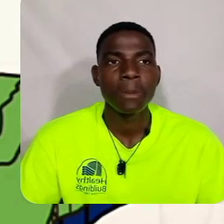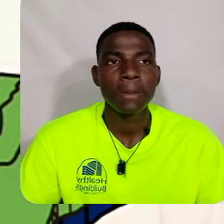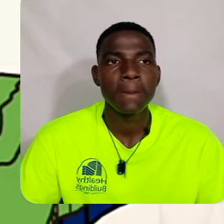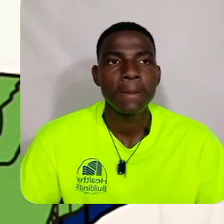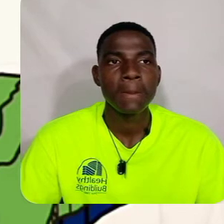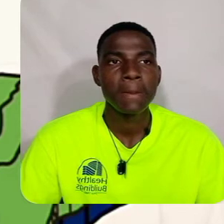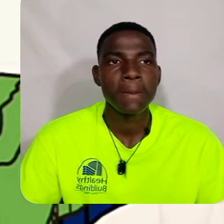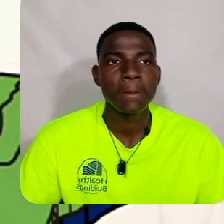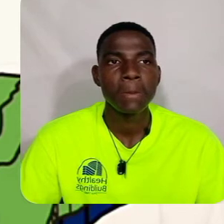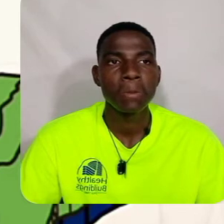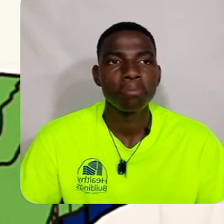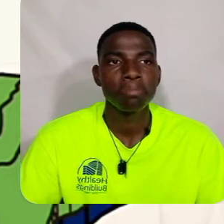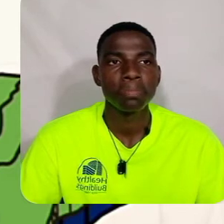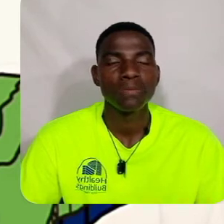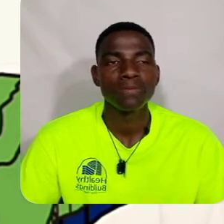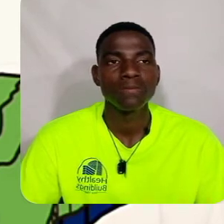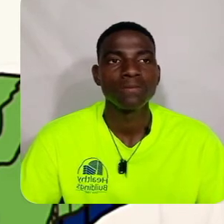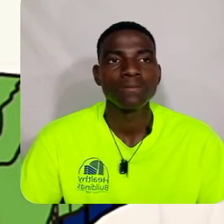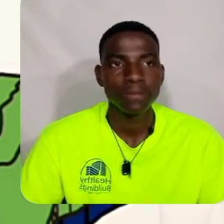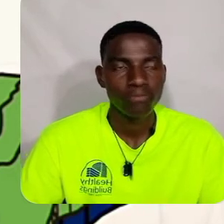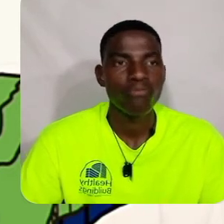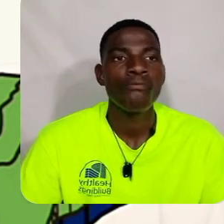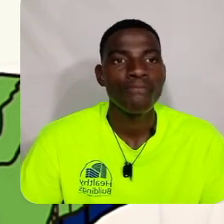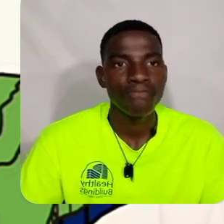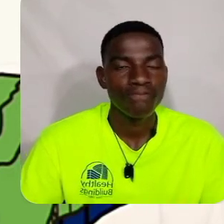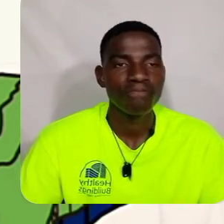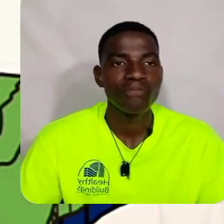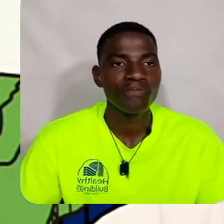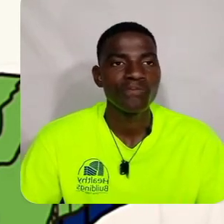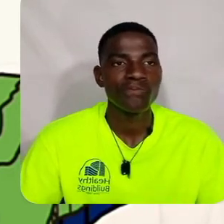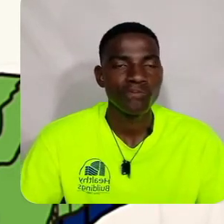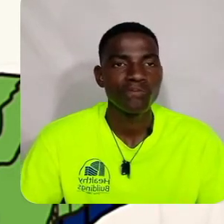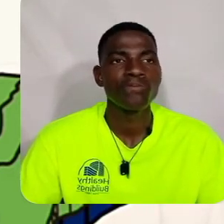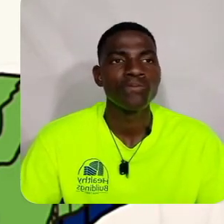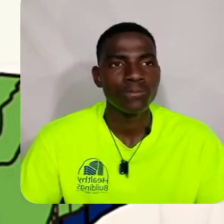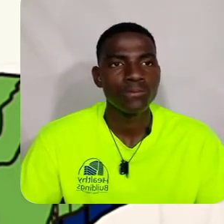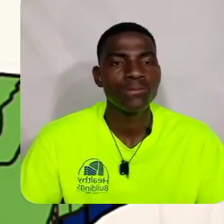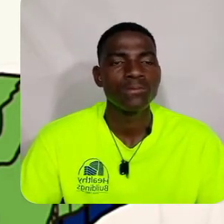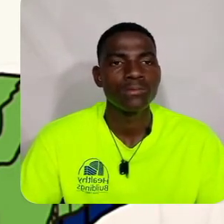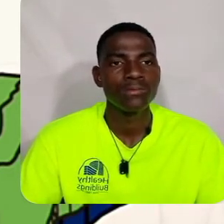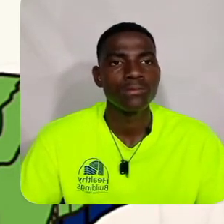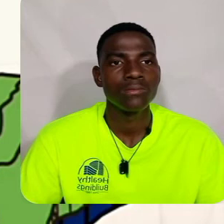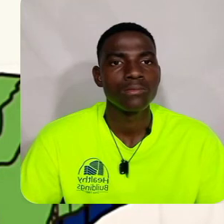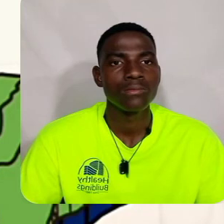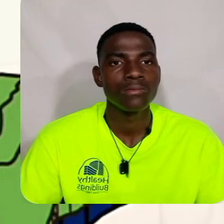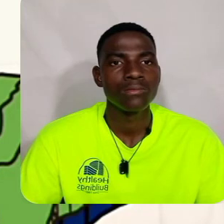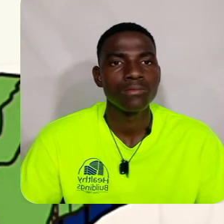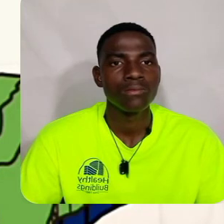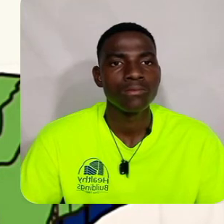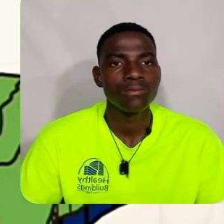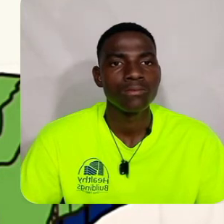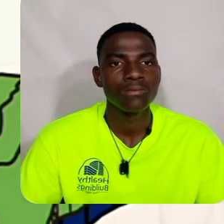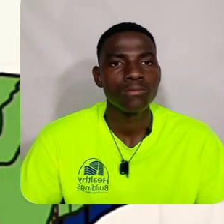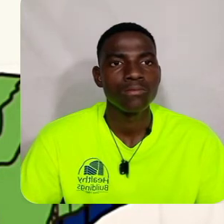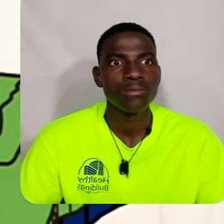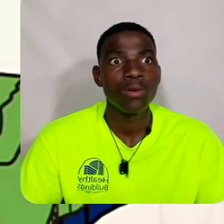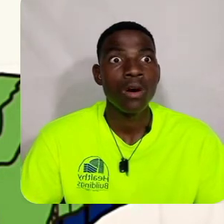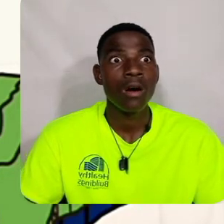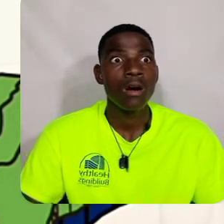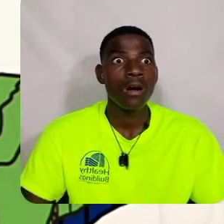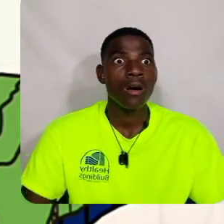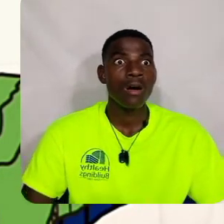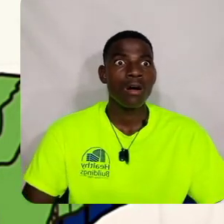mesmo número de senadores para representar o seu estado para o país todo. Os senadores também servem um mandato de 8 anos,